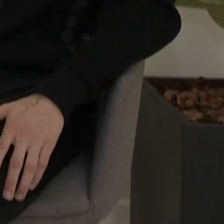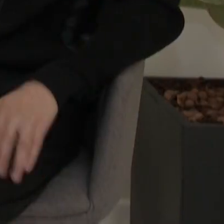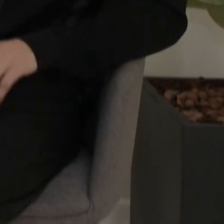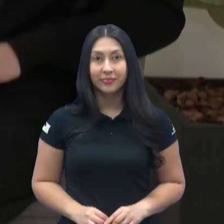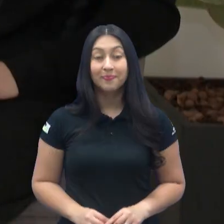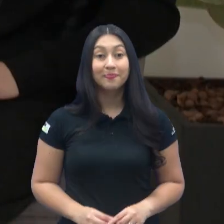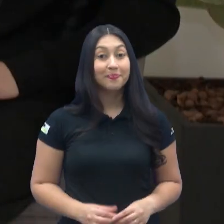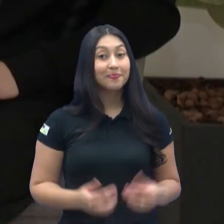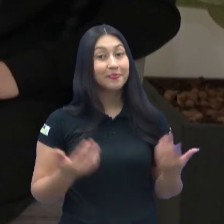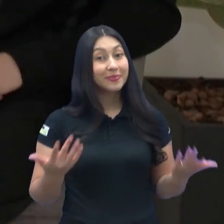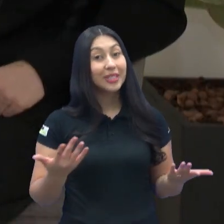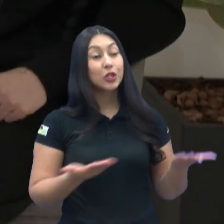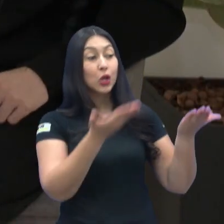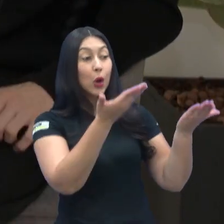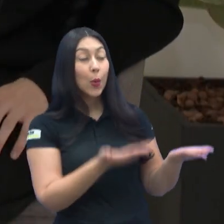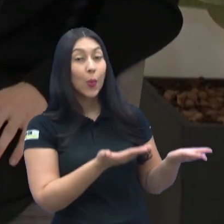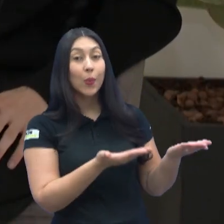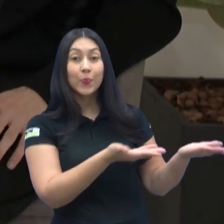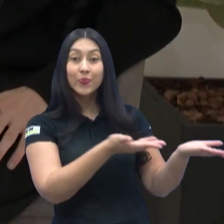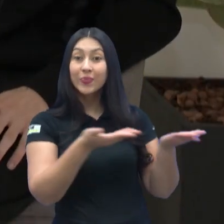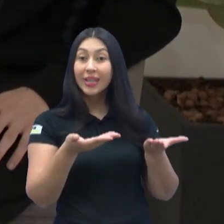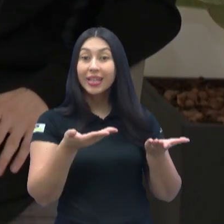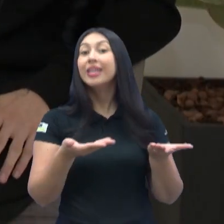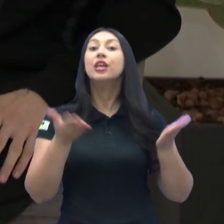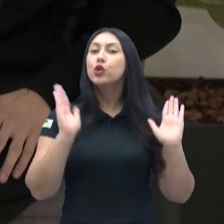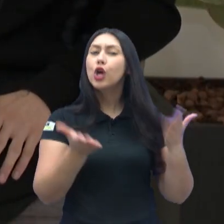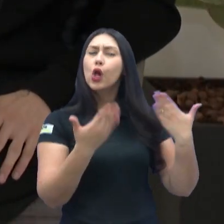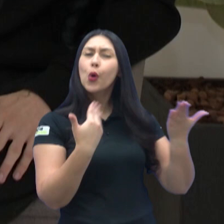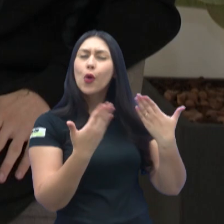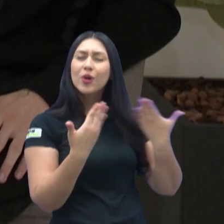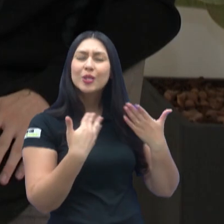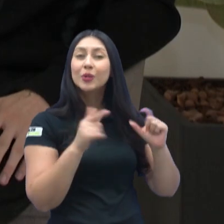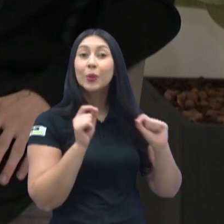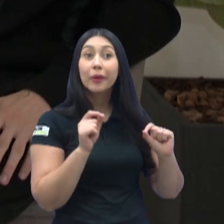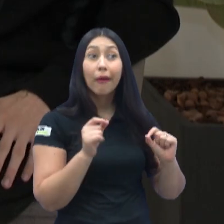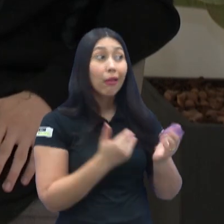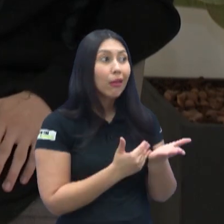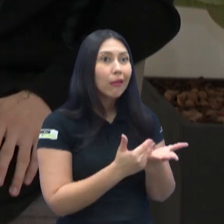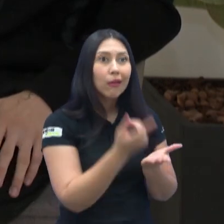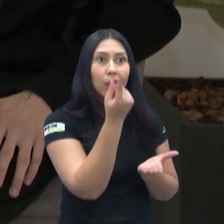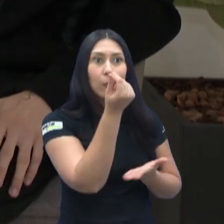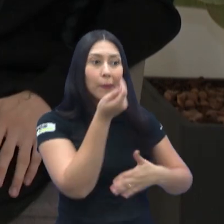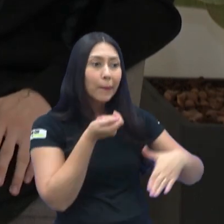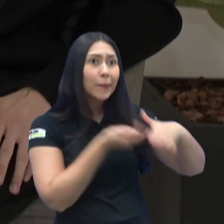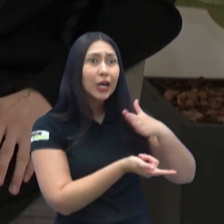Bom, pessoal, eu tô aqui com o Christian agora e a gente já tava conversando em off aqui. Gente, ele começou a investir em previdência privada muito cedo. Então,